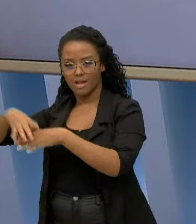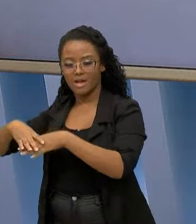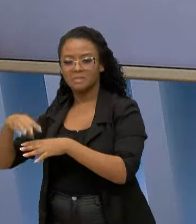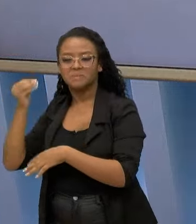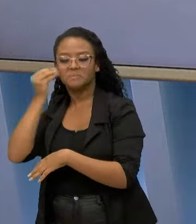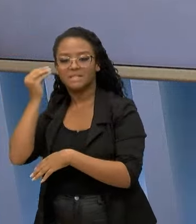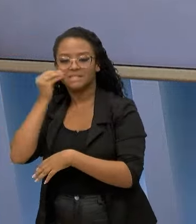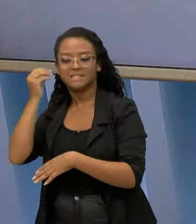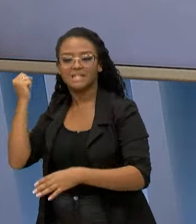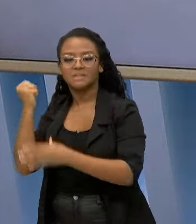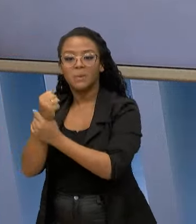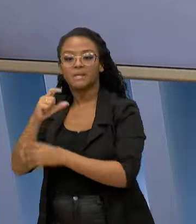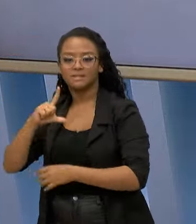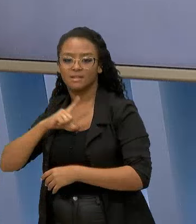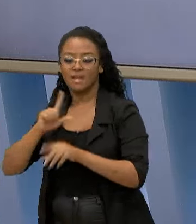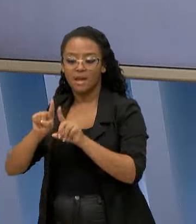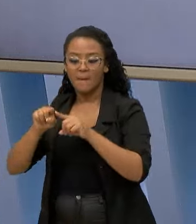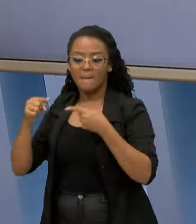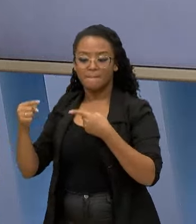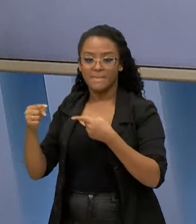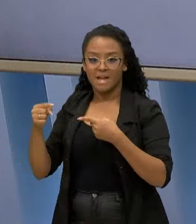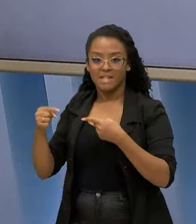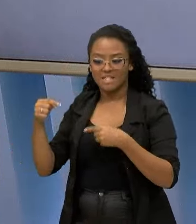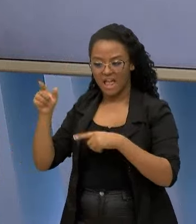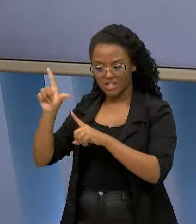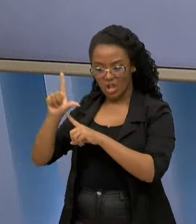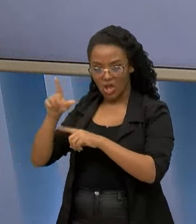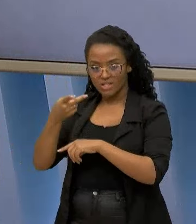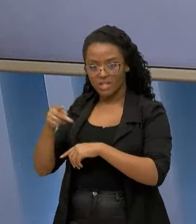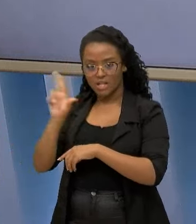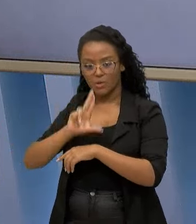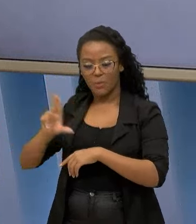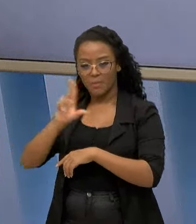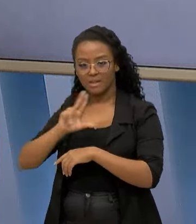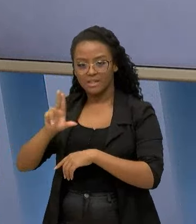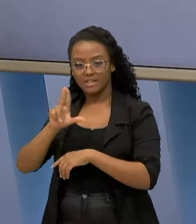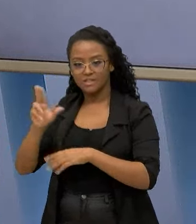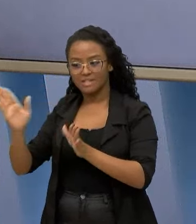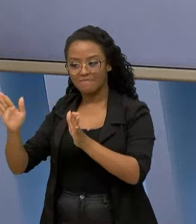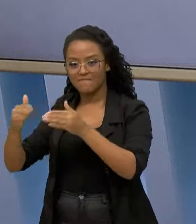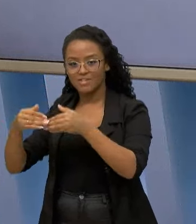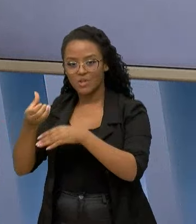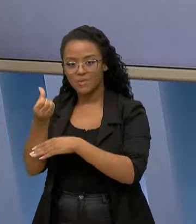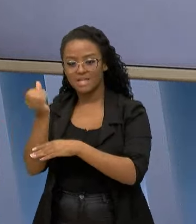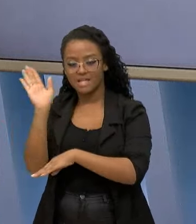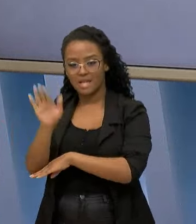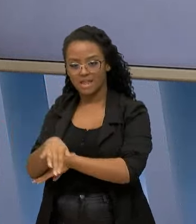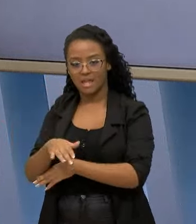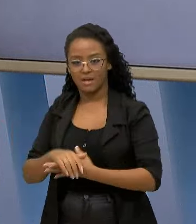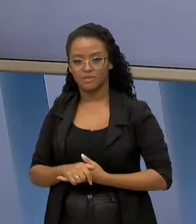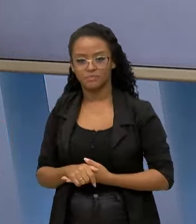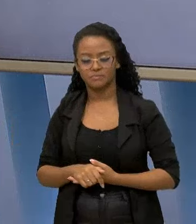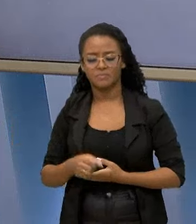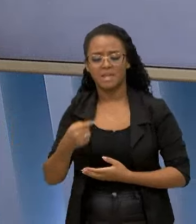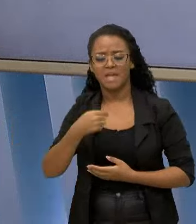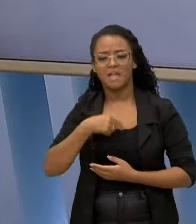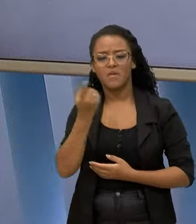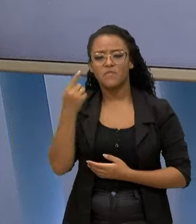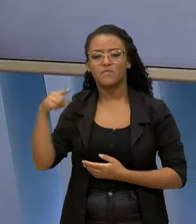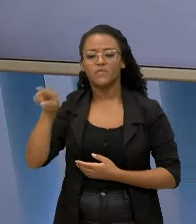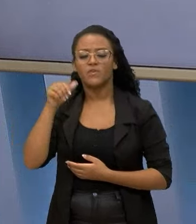segurança. Mas a maioria do nosso comércio em Uberlândia está fechando 6 horas da tarde. Esse dia eu fui na casa da minha tia aqui no bairro